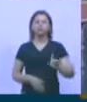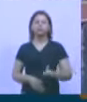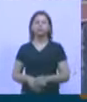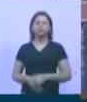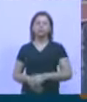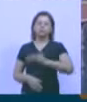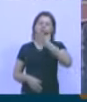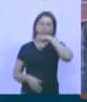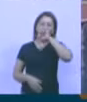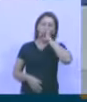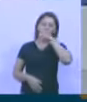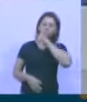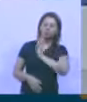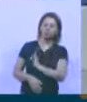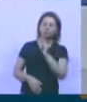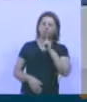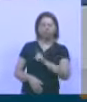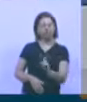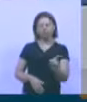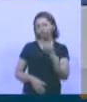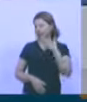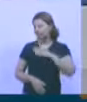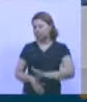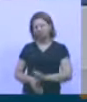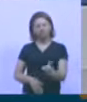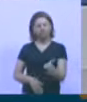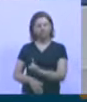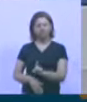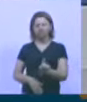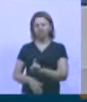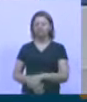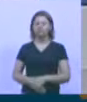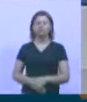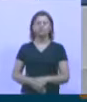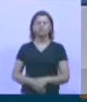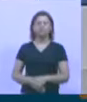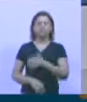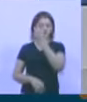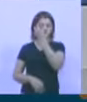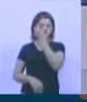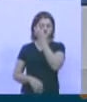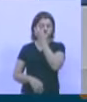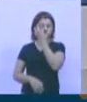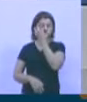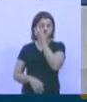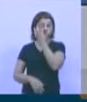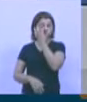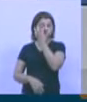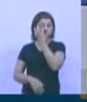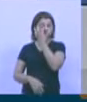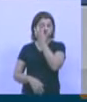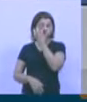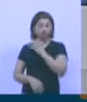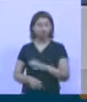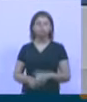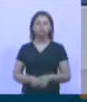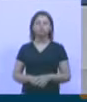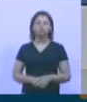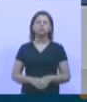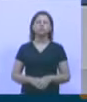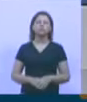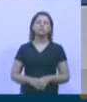vai dizer assim para a criança, você já não é mais um bebê. Maybe the teacher in the kindergarten may tell you're